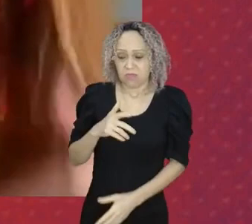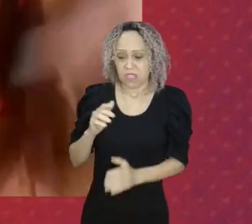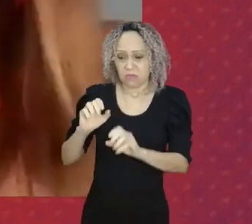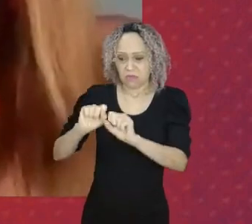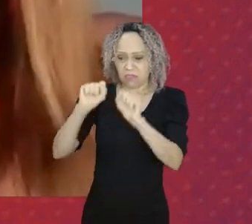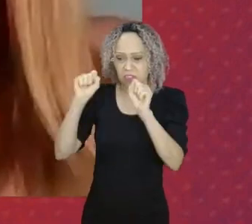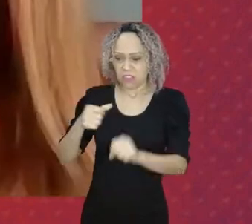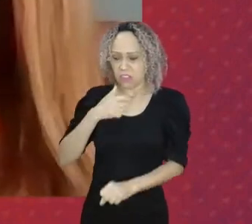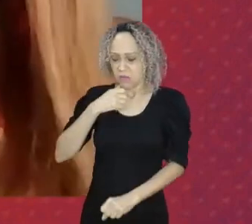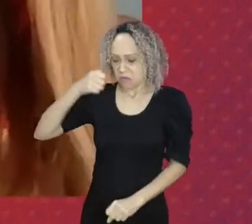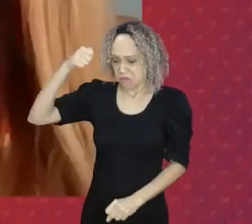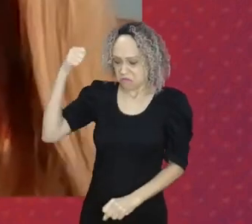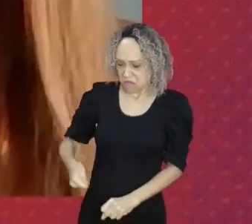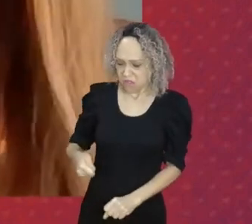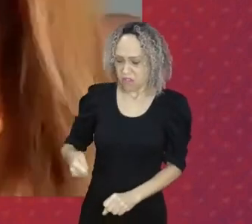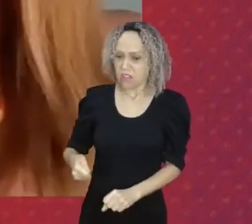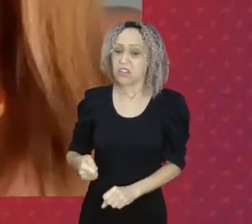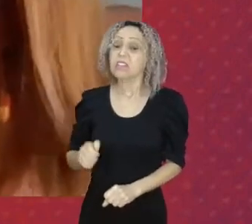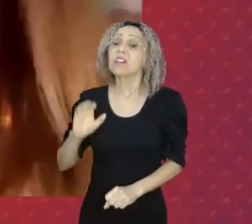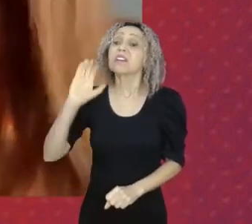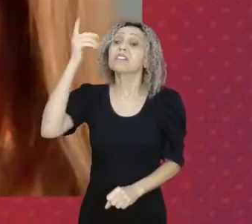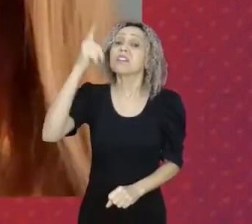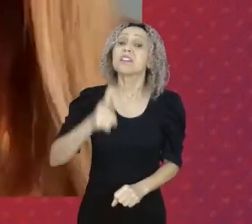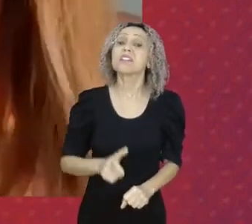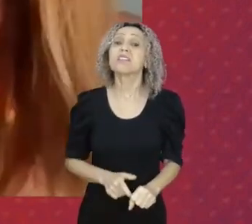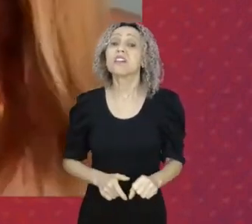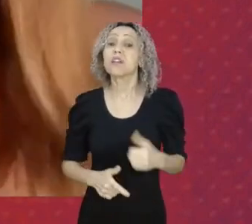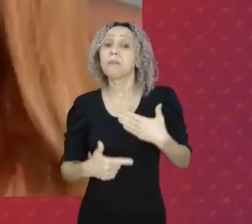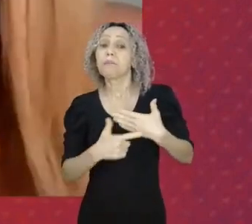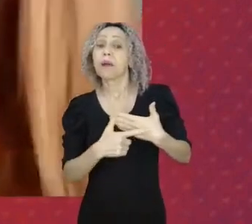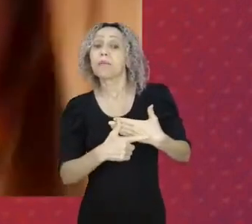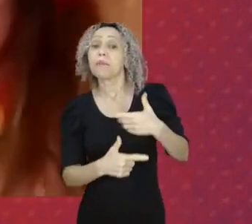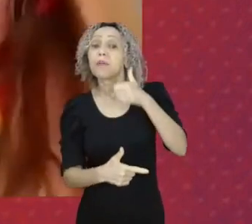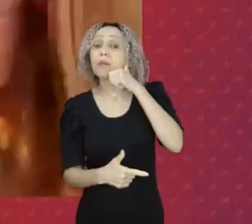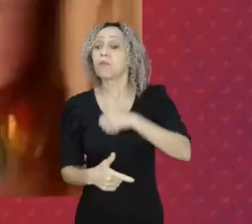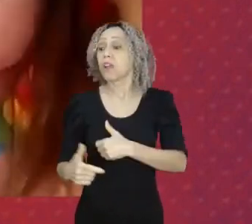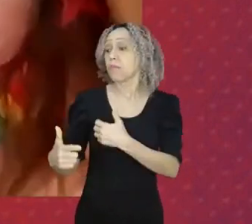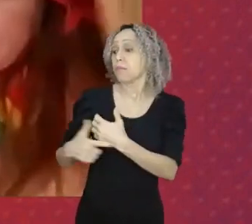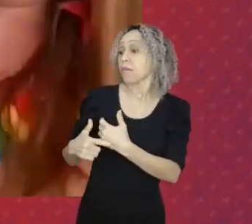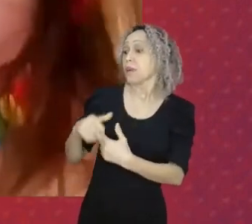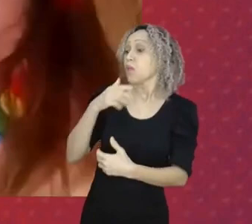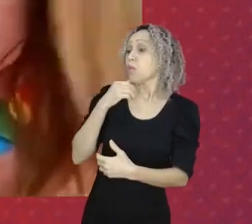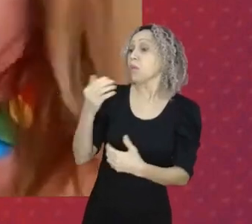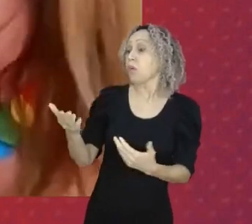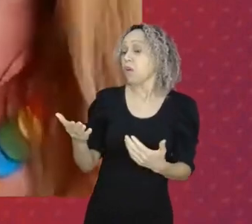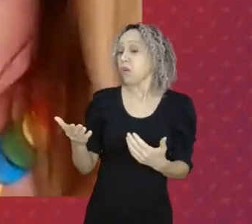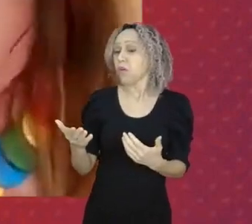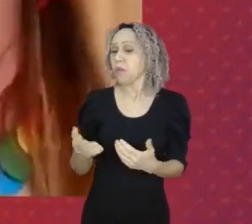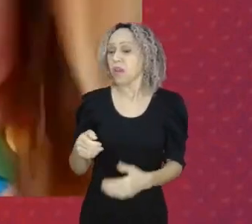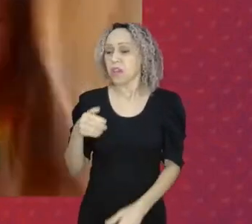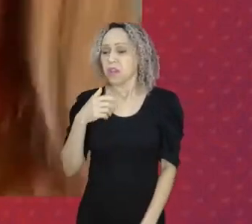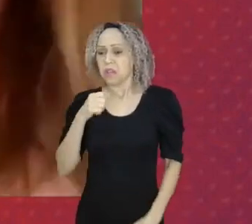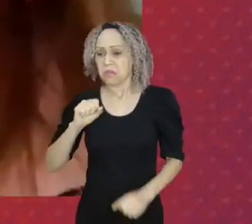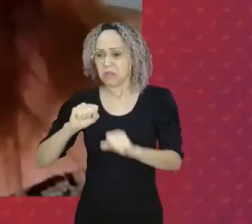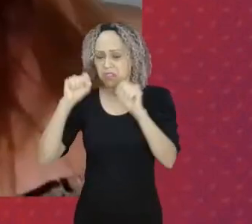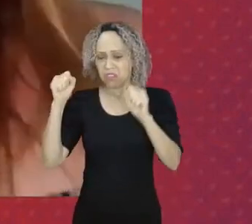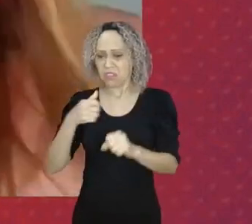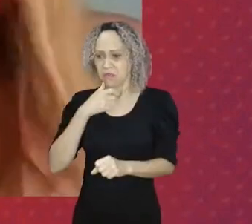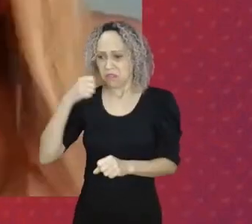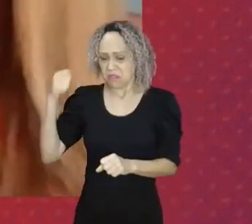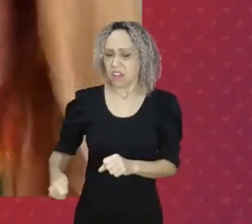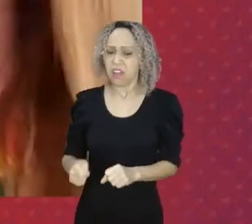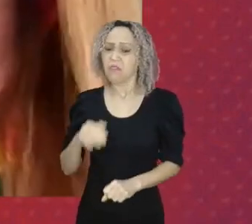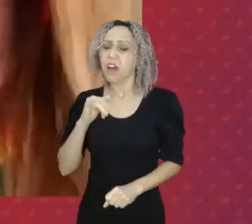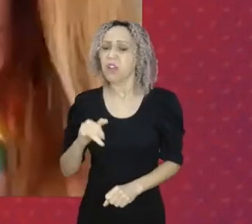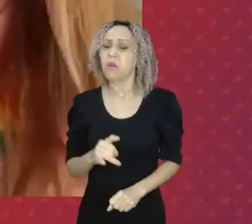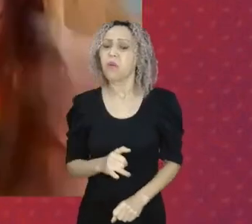qual era o papel do homem, qual era o papel da mulher, que disse que mulher era aquela que nascia com vagina, que e que homem nasceu,